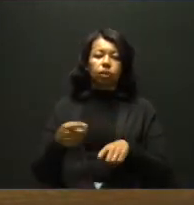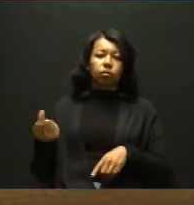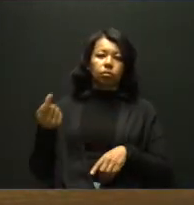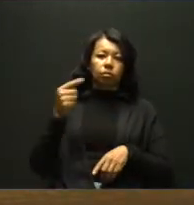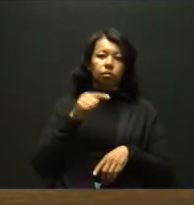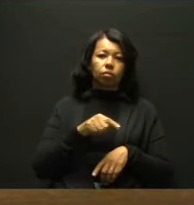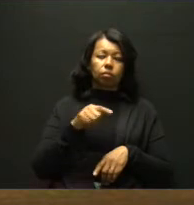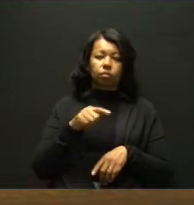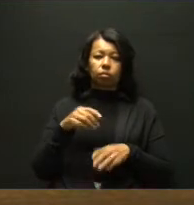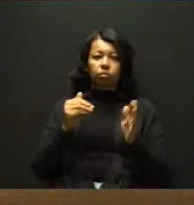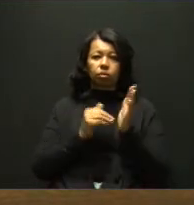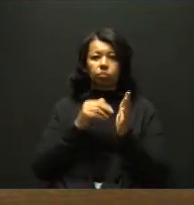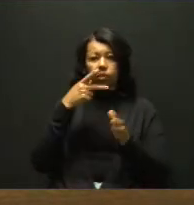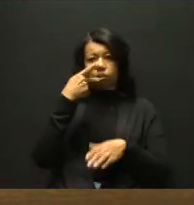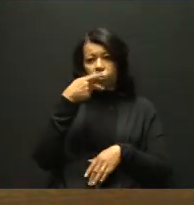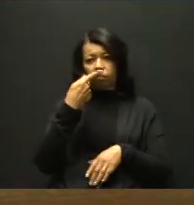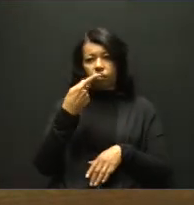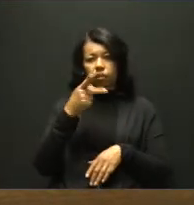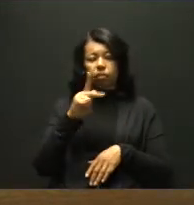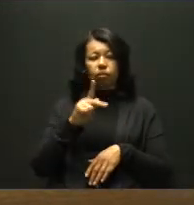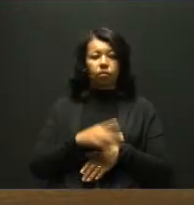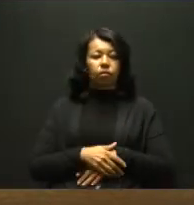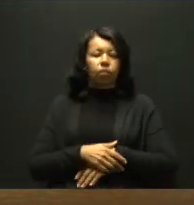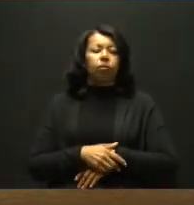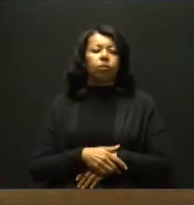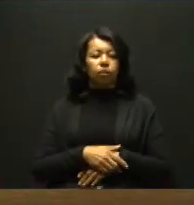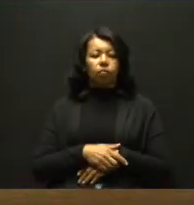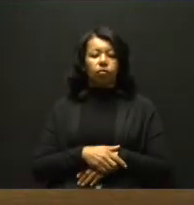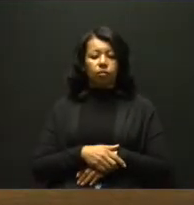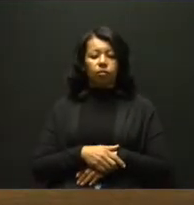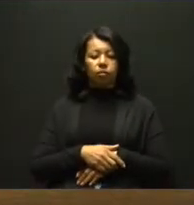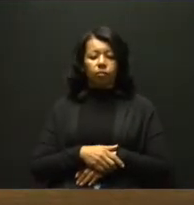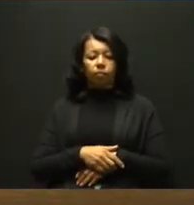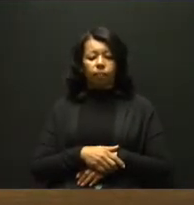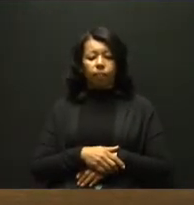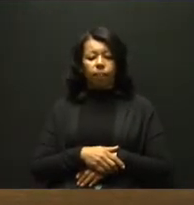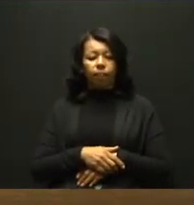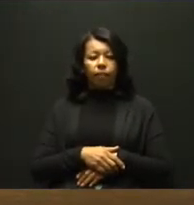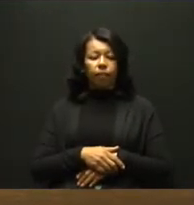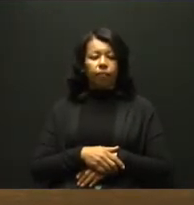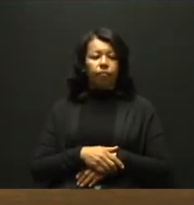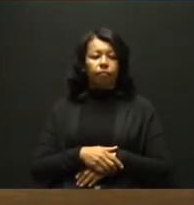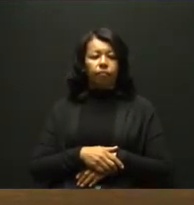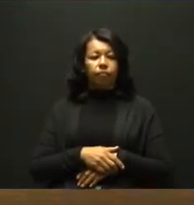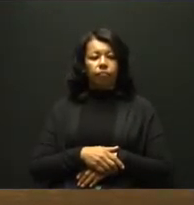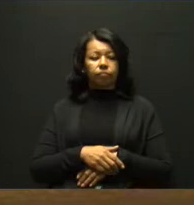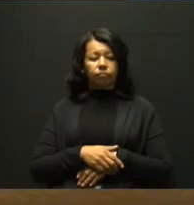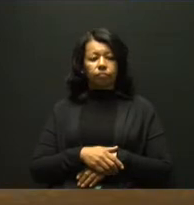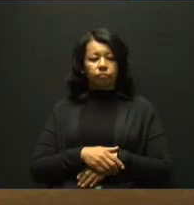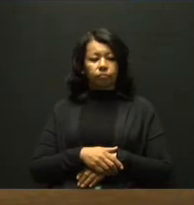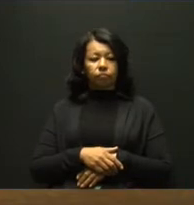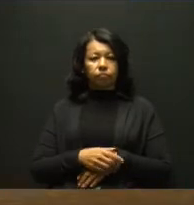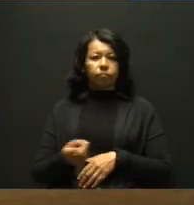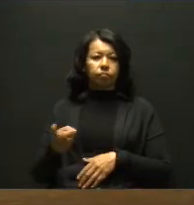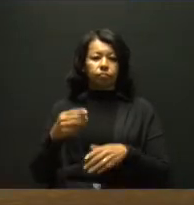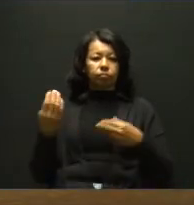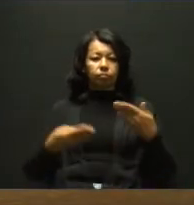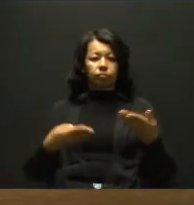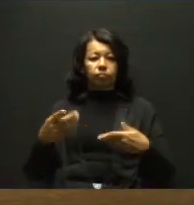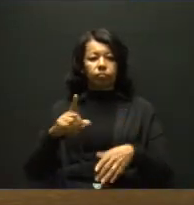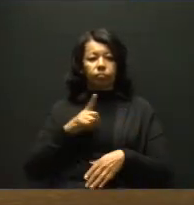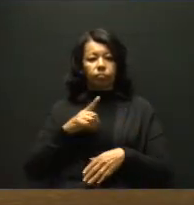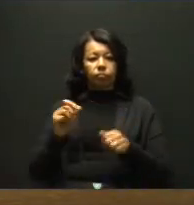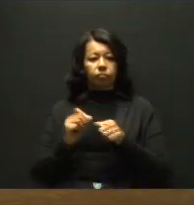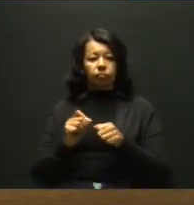registrado na última fala franqueada pela minha eterna já presidente é rosa a esses servidores que têm